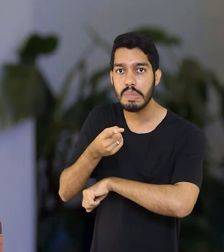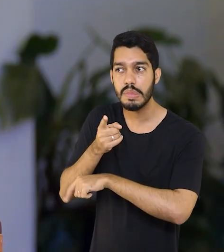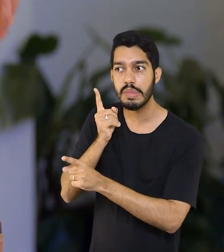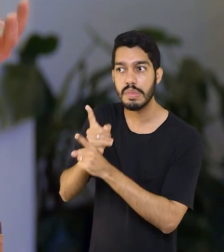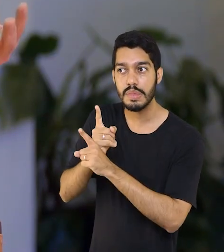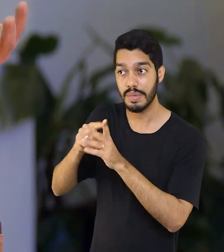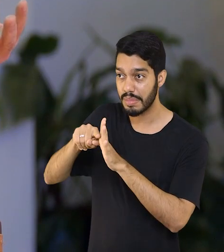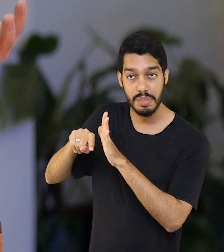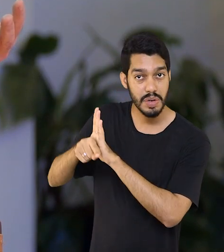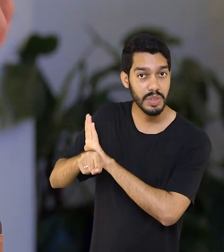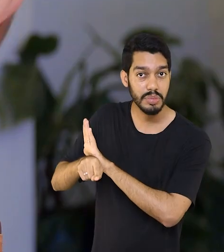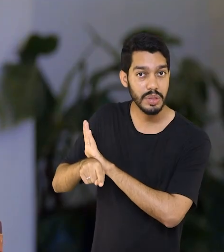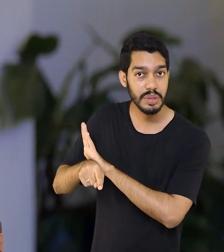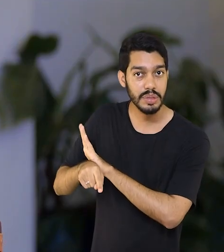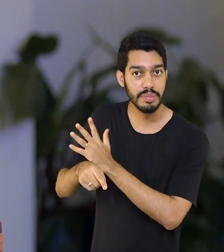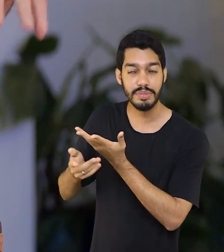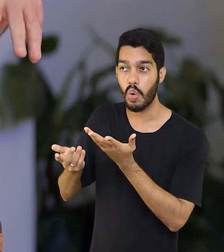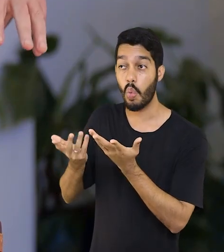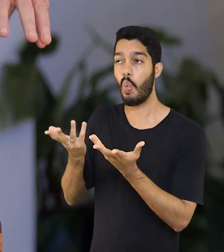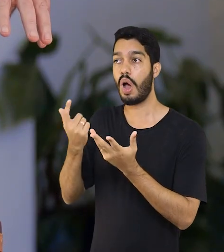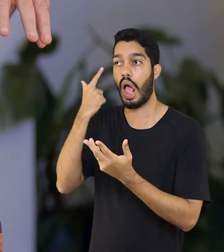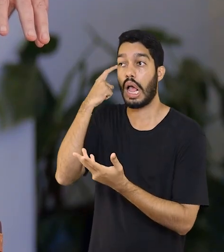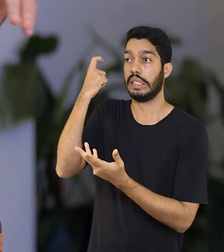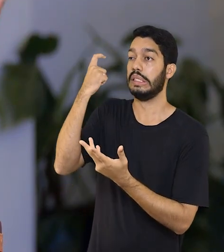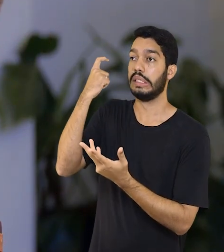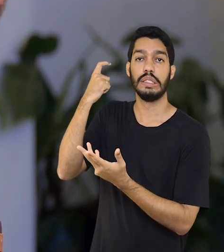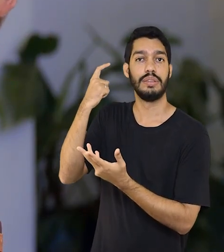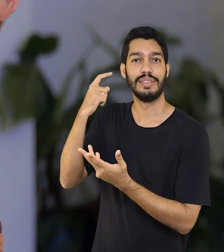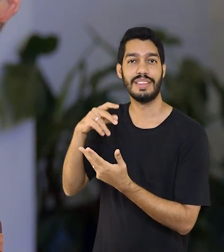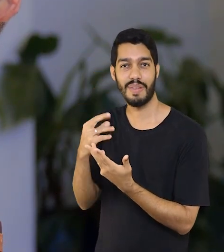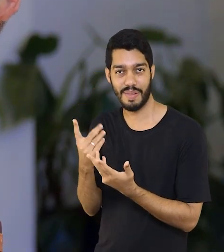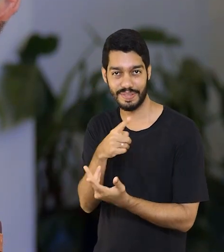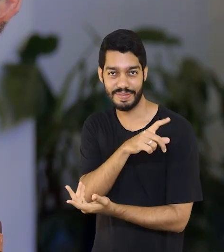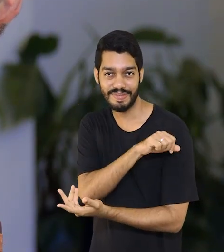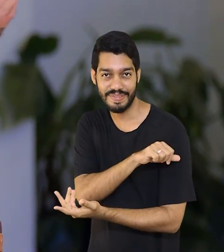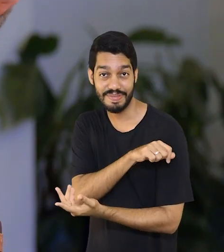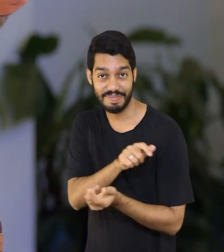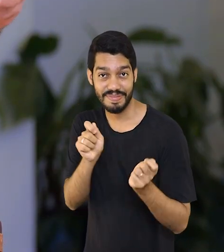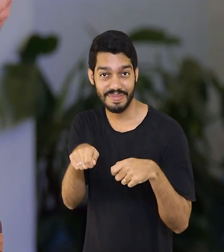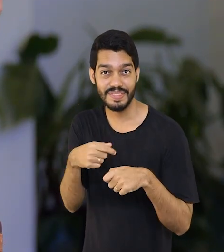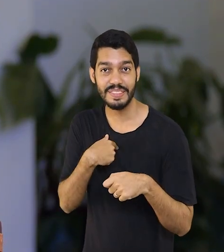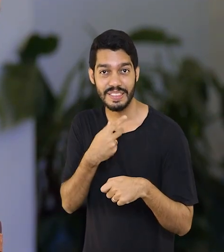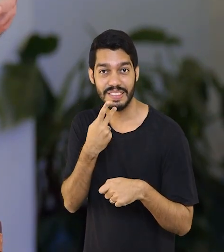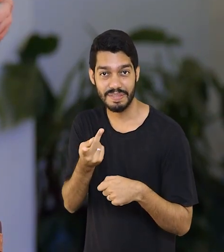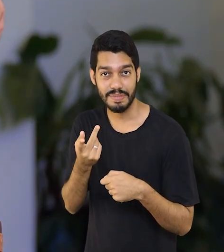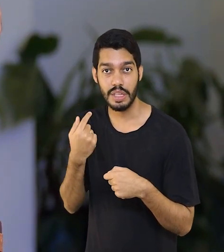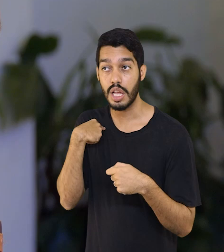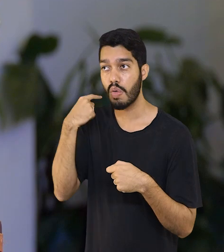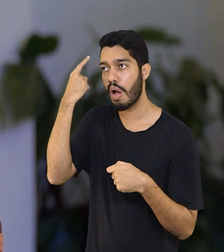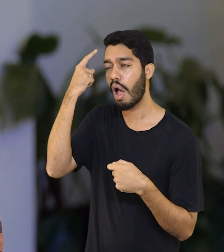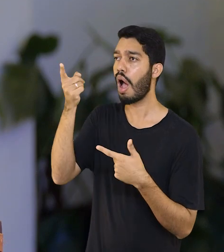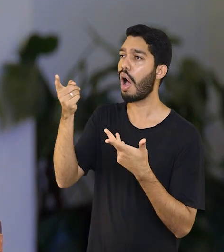não surgir um aprofundamento, um escavamento, ou como carioca, se vocês